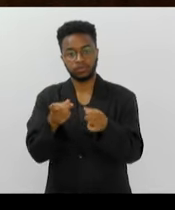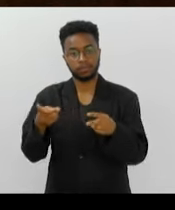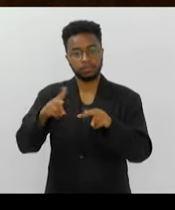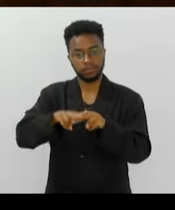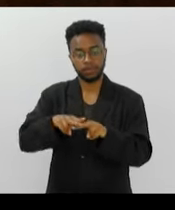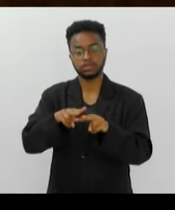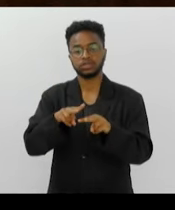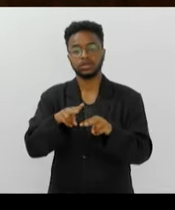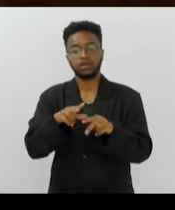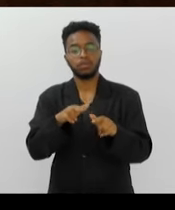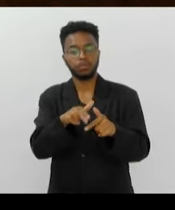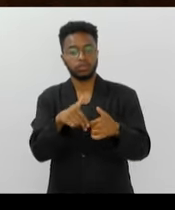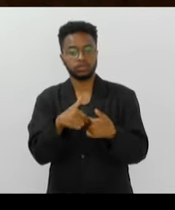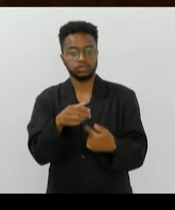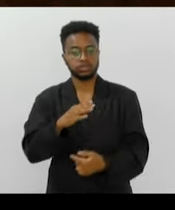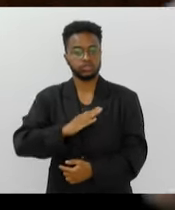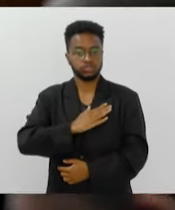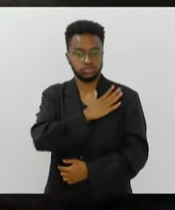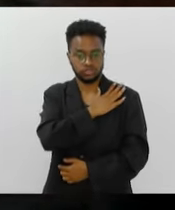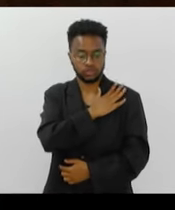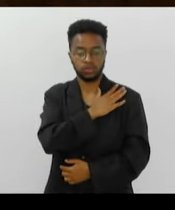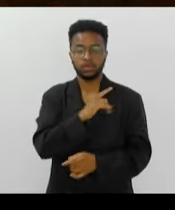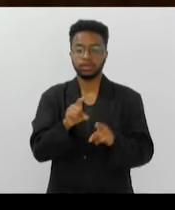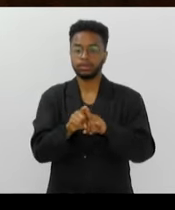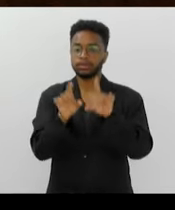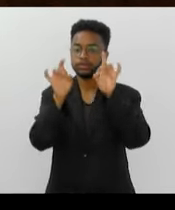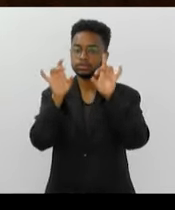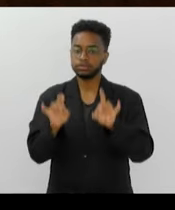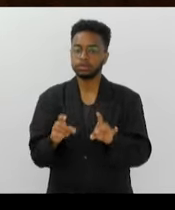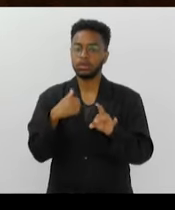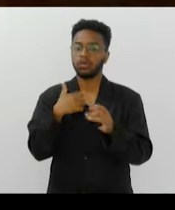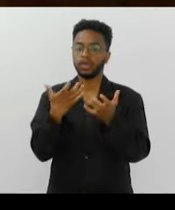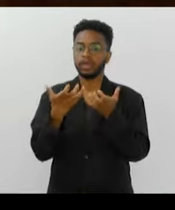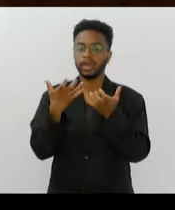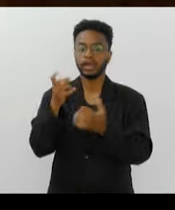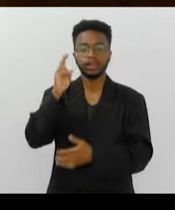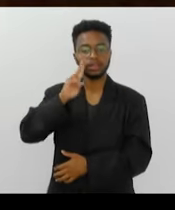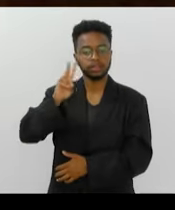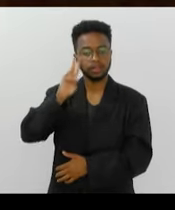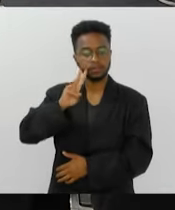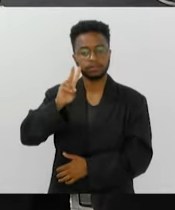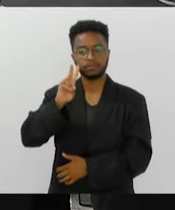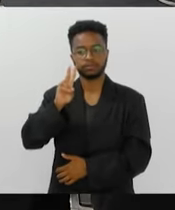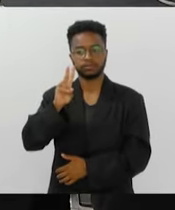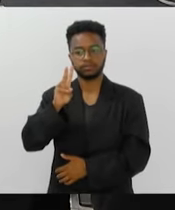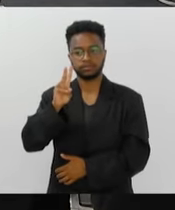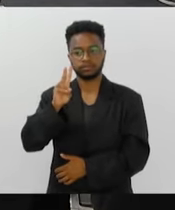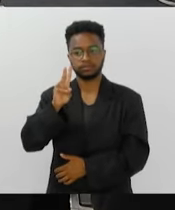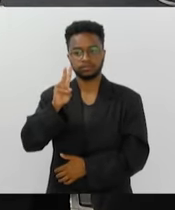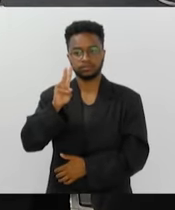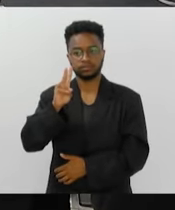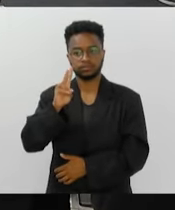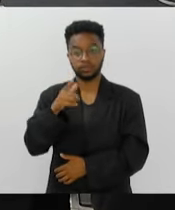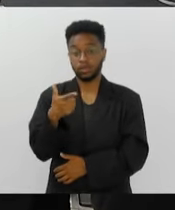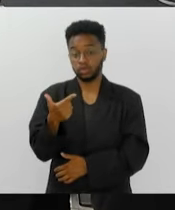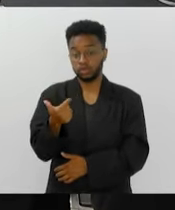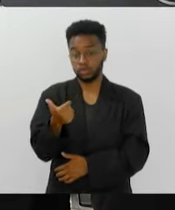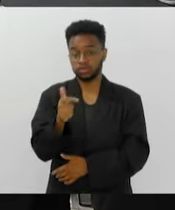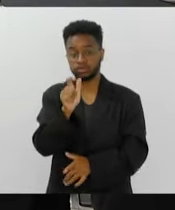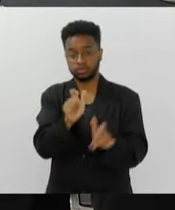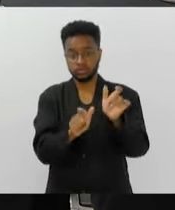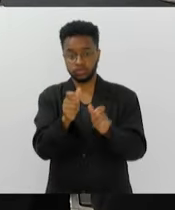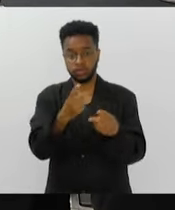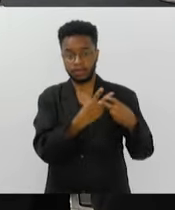pela ditadura em especial gostaria aqui de rememorar os 12 presos